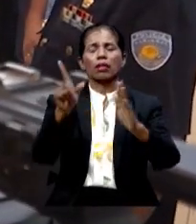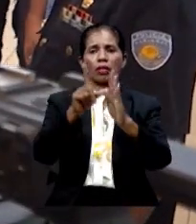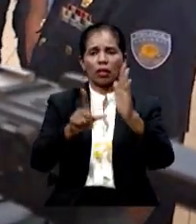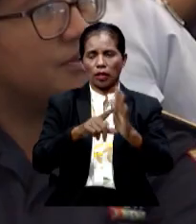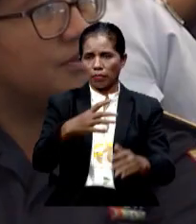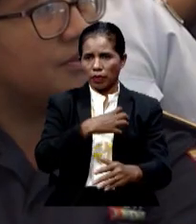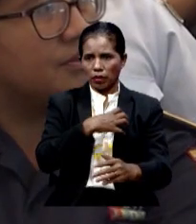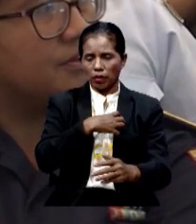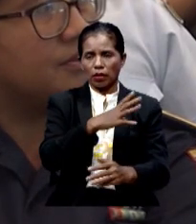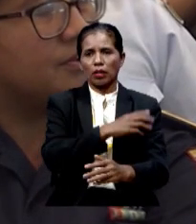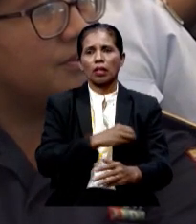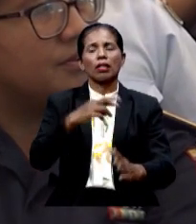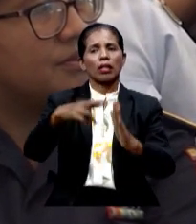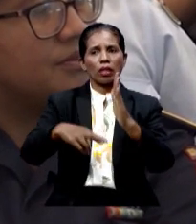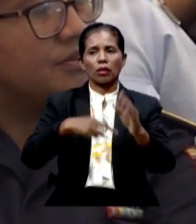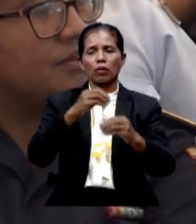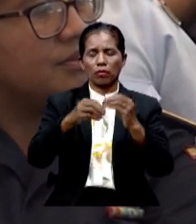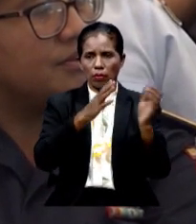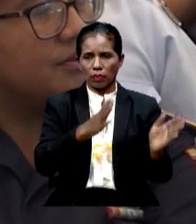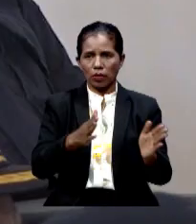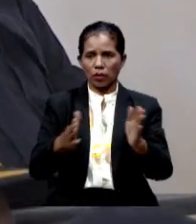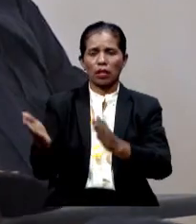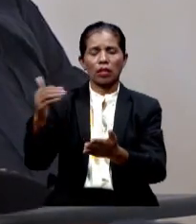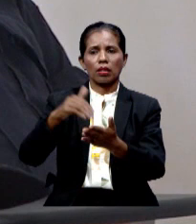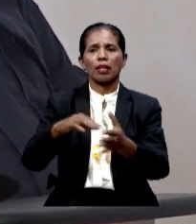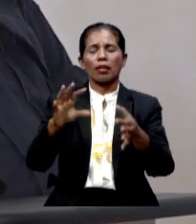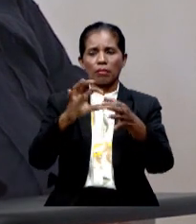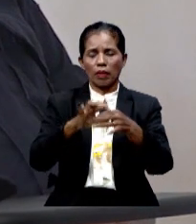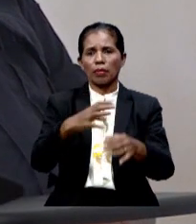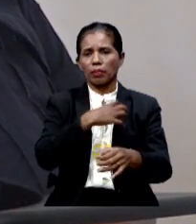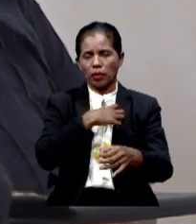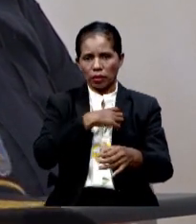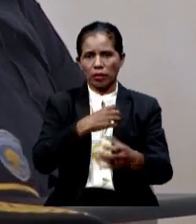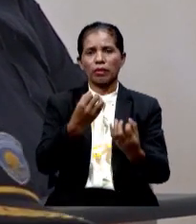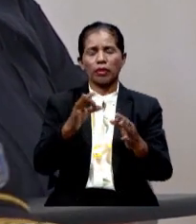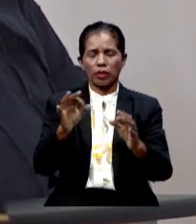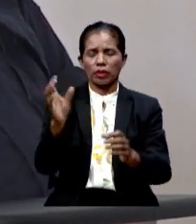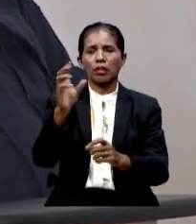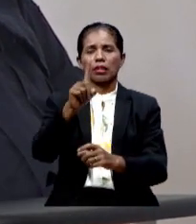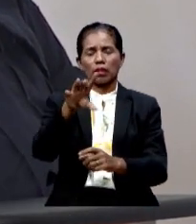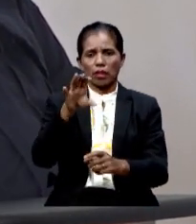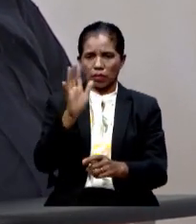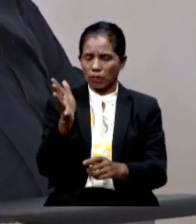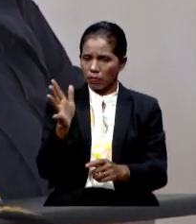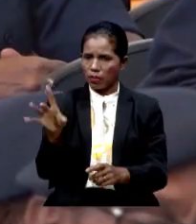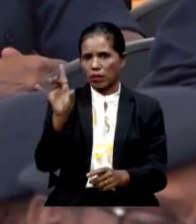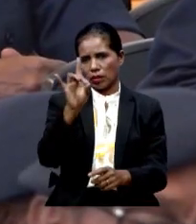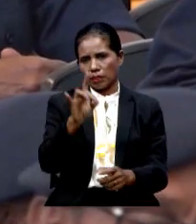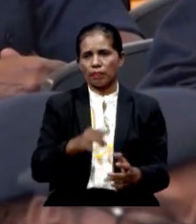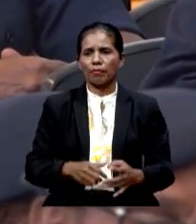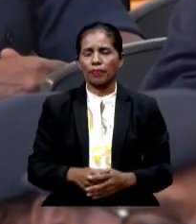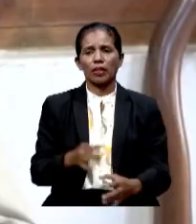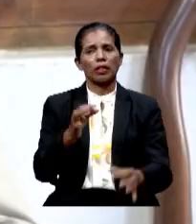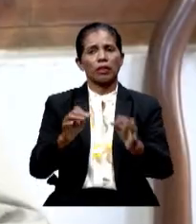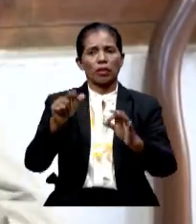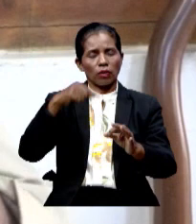penitele, nebe regula conaba processo reativa san membro penitele reformado ato ida Limanulo Resinwalo. Se governo